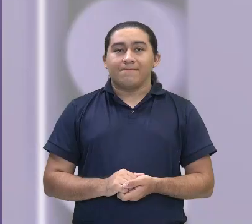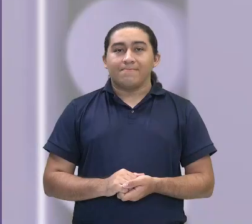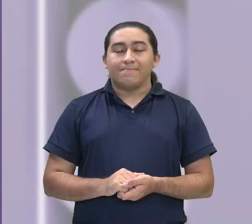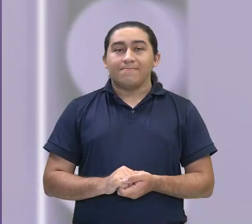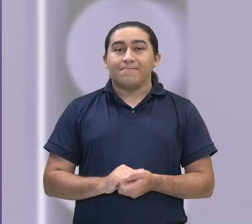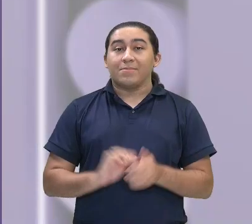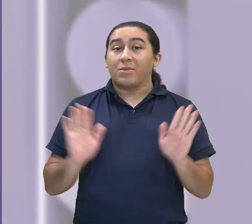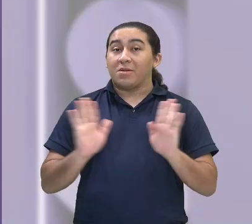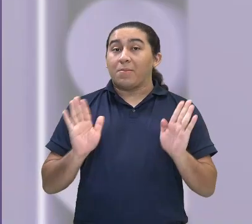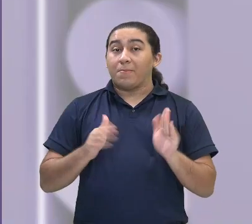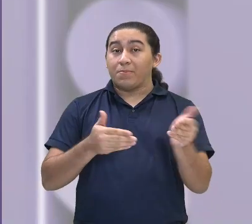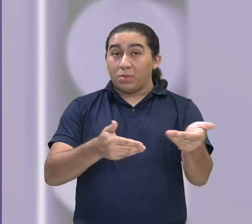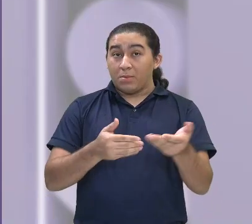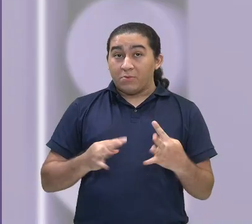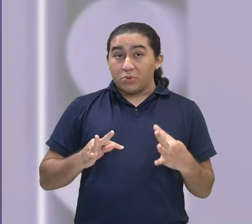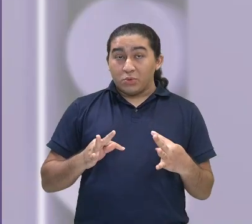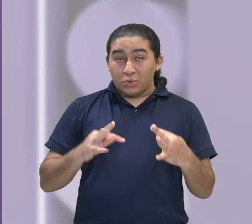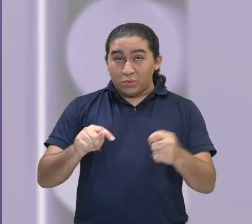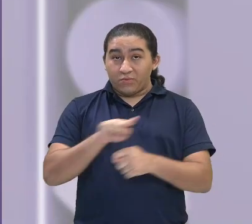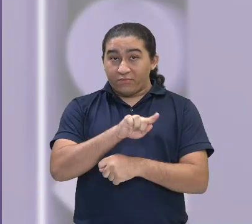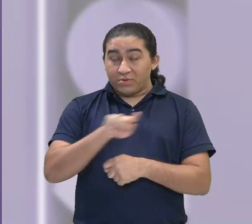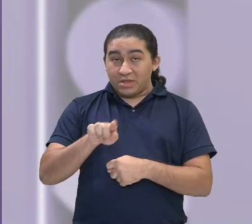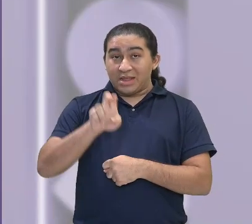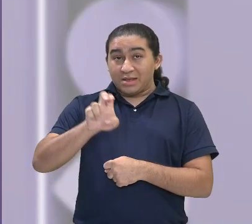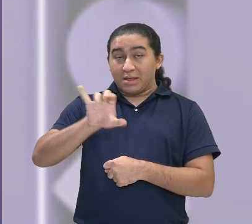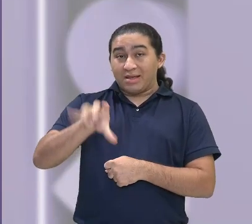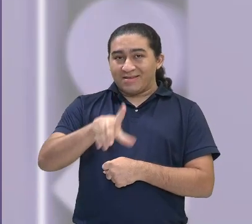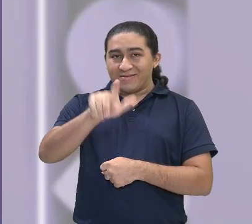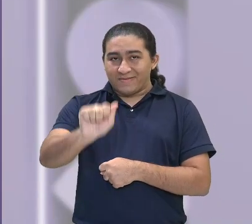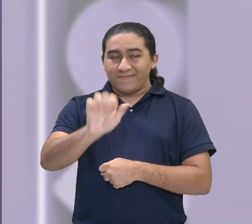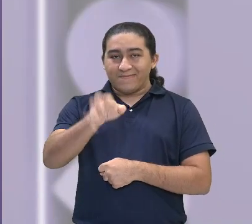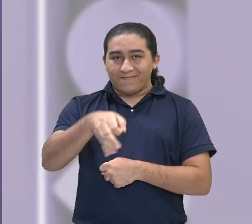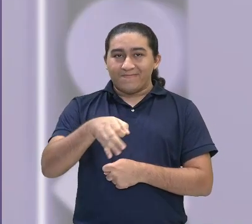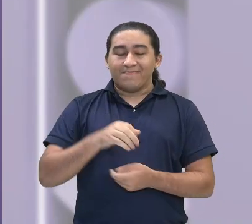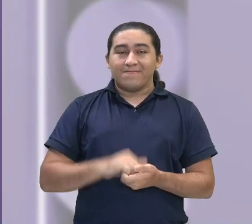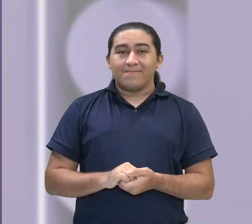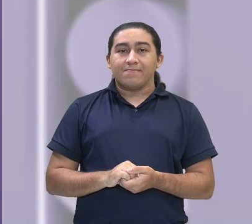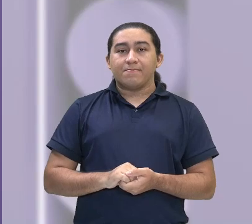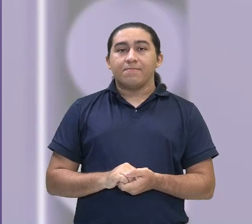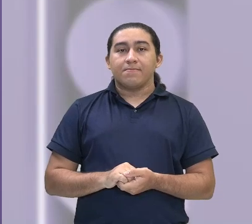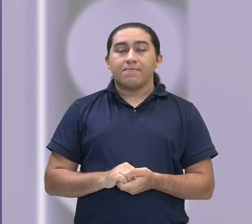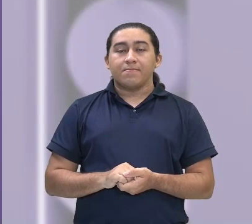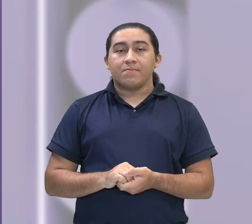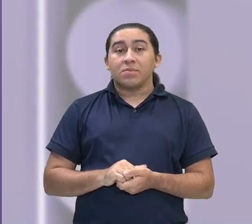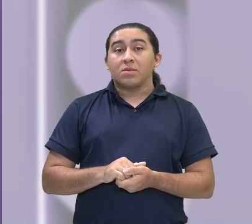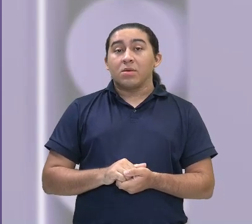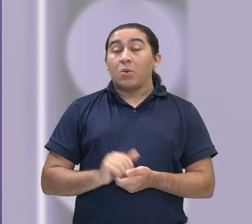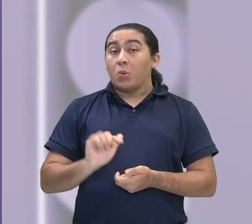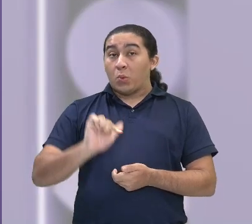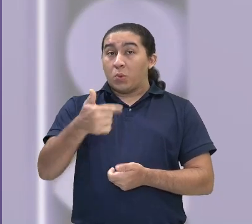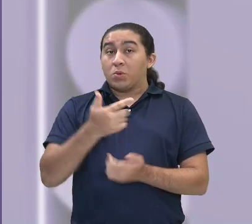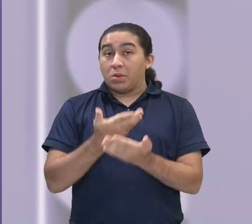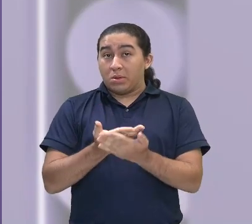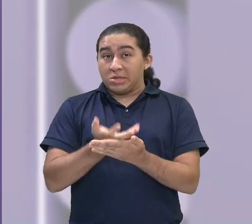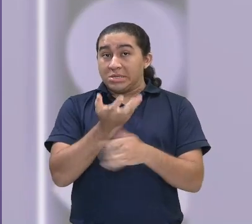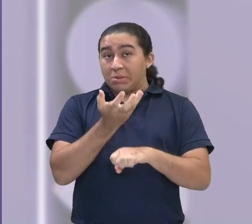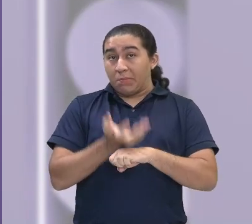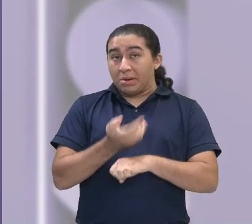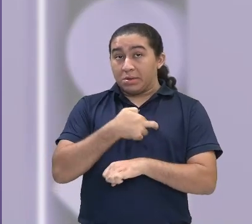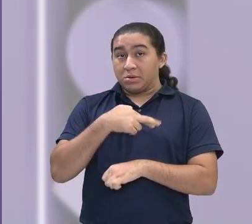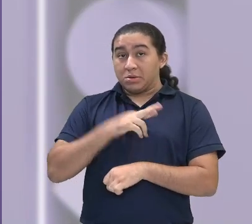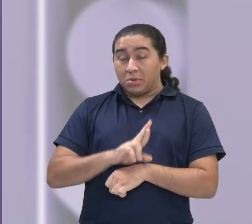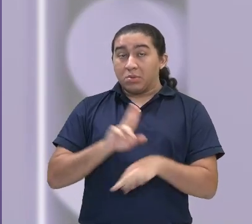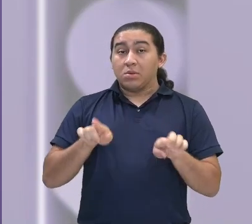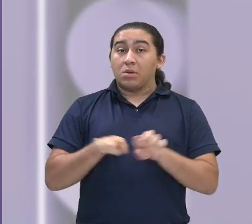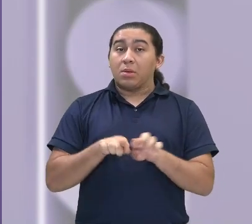Olá, sejam bem-vindos, alunos da quinta fase da educação de jovens e adultos. Mais uma aula de ensino religioso, onde nós